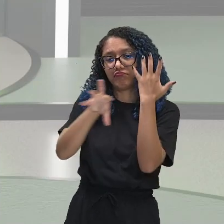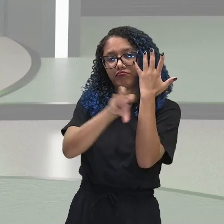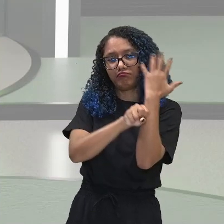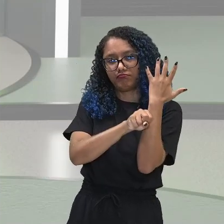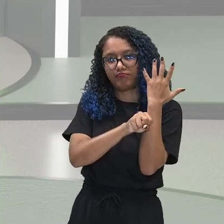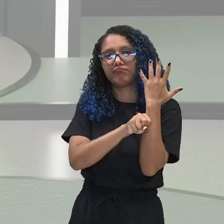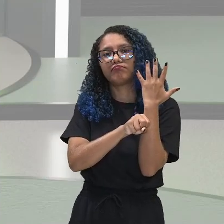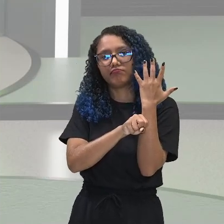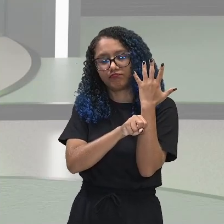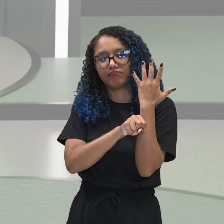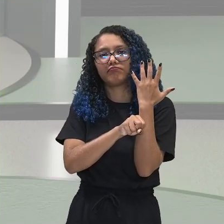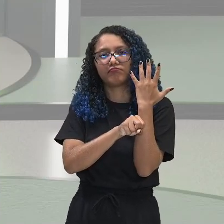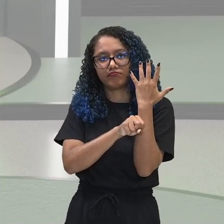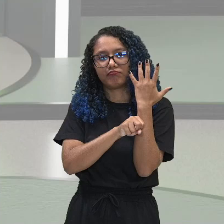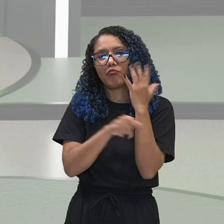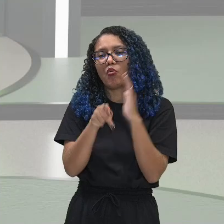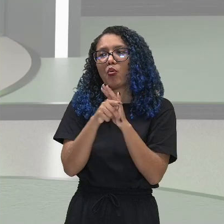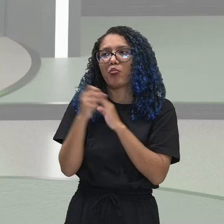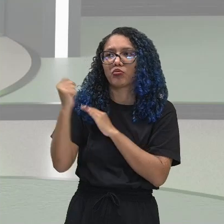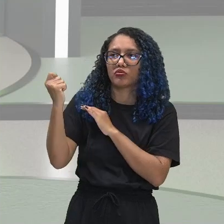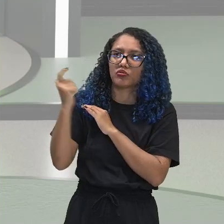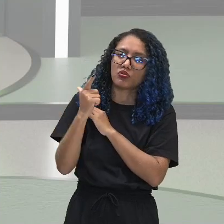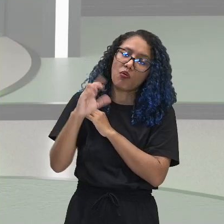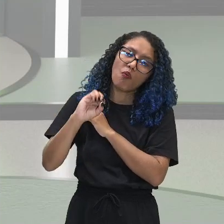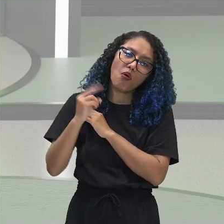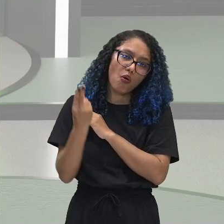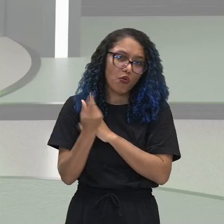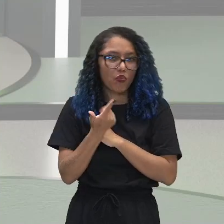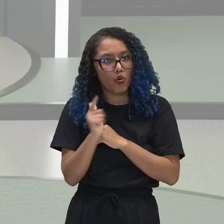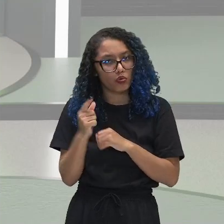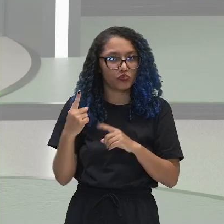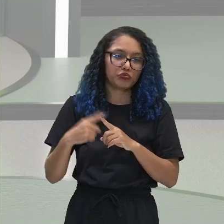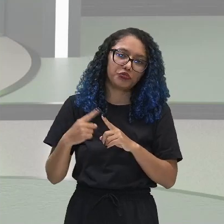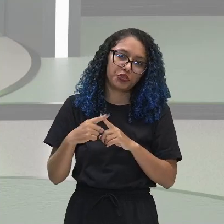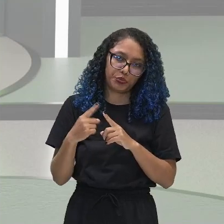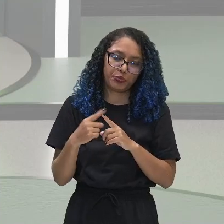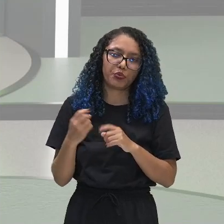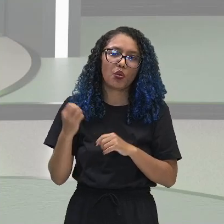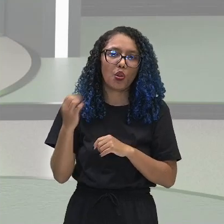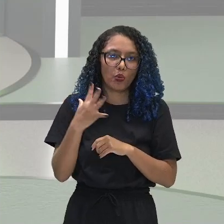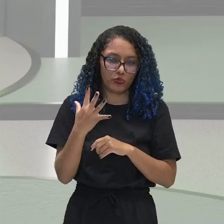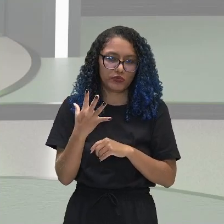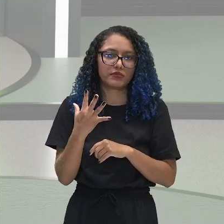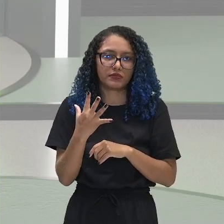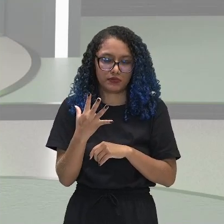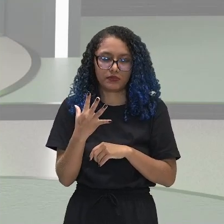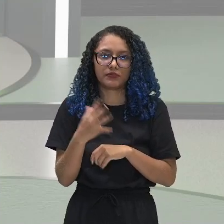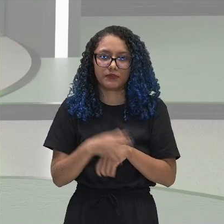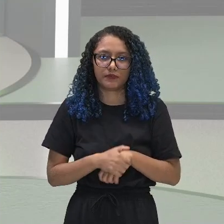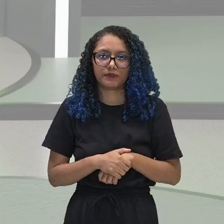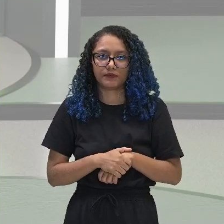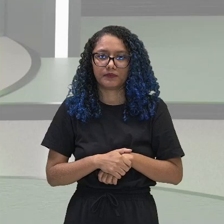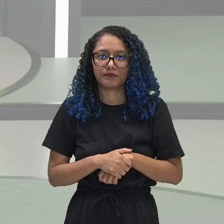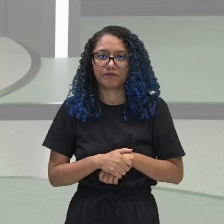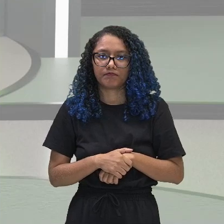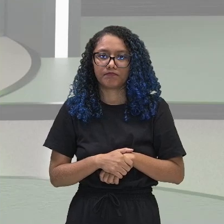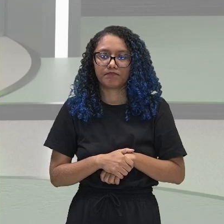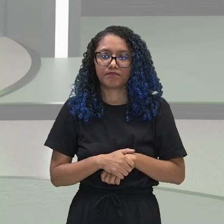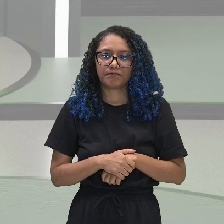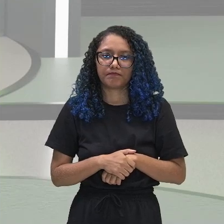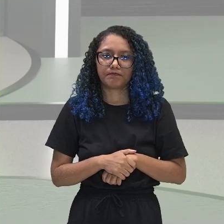calor oriundos do sol ou de um caso, quando se faz experimento, ou de uma